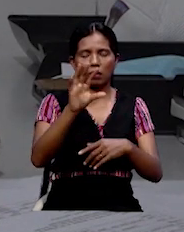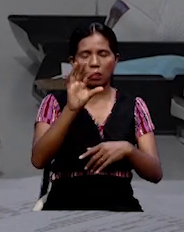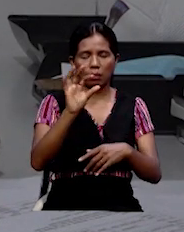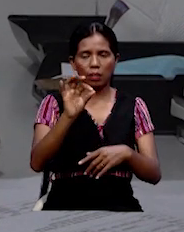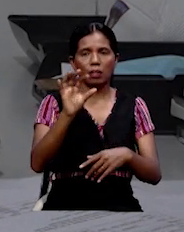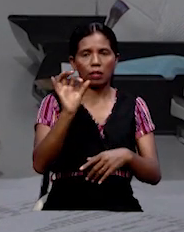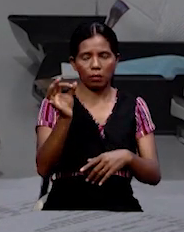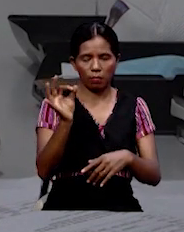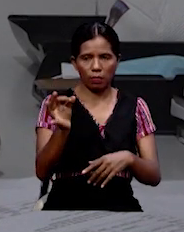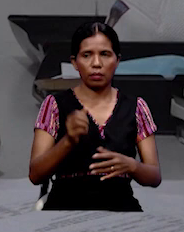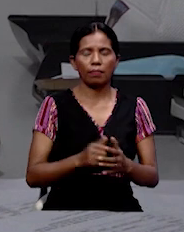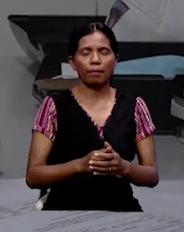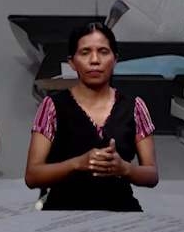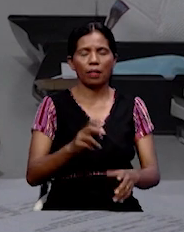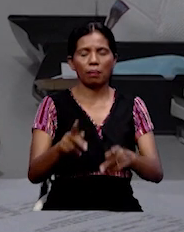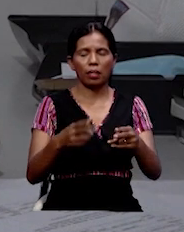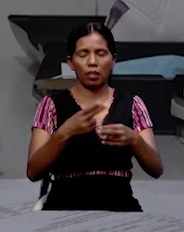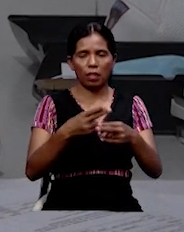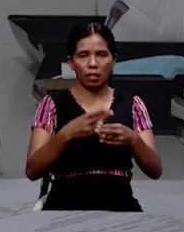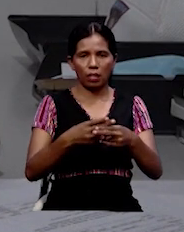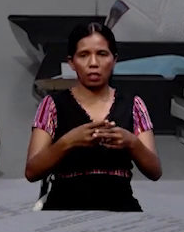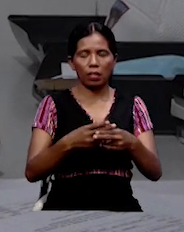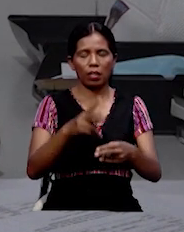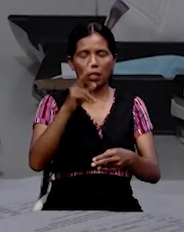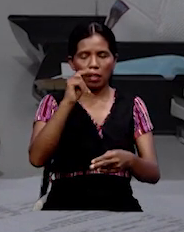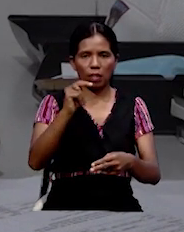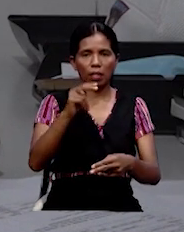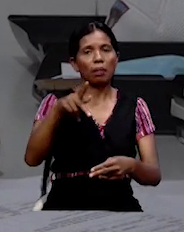Suspeito, né? Onara inicial NPP,